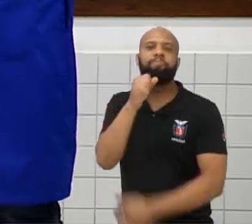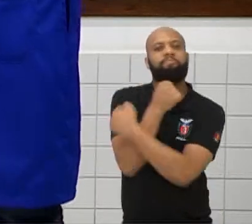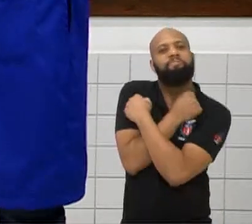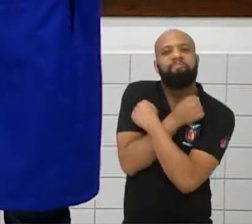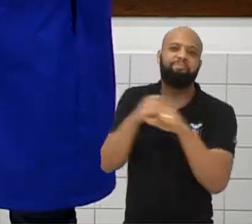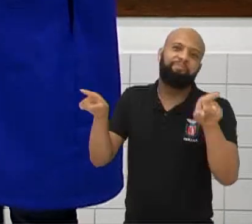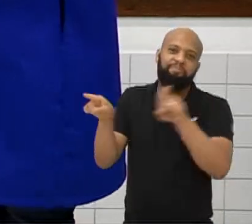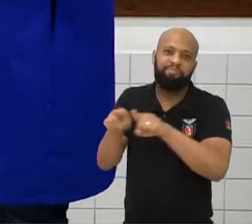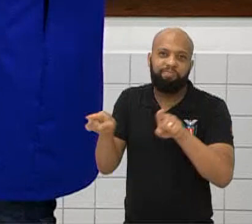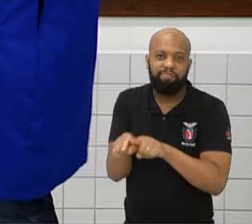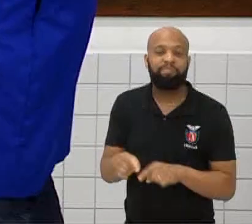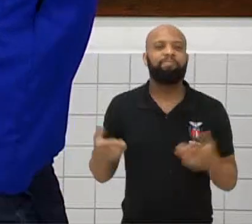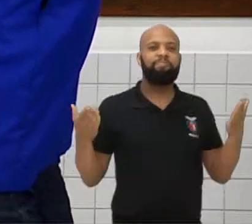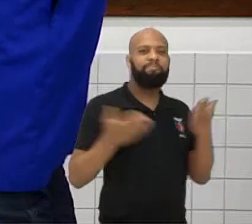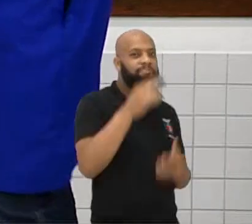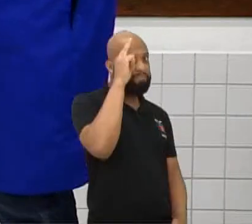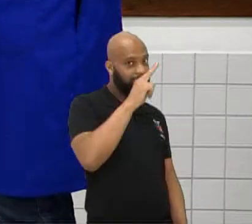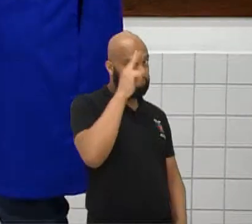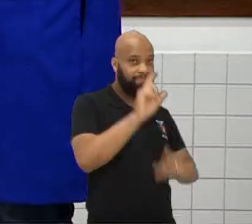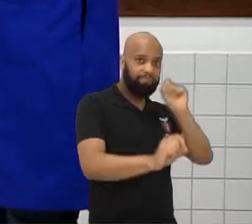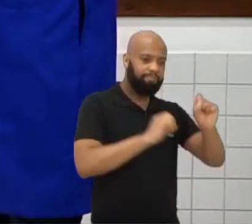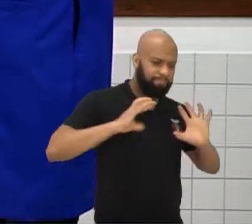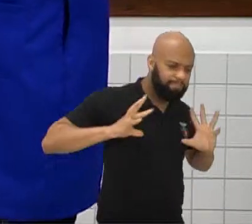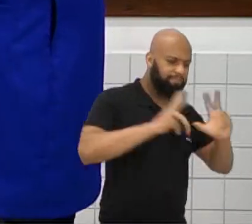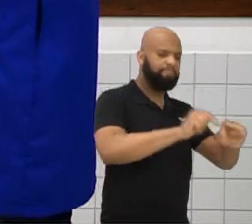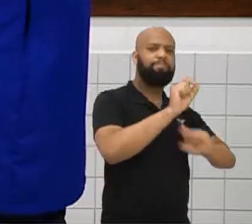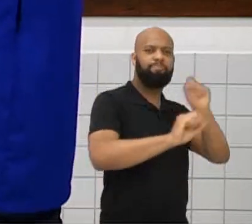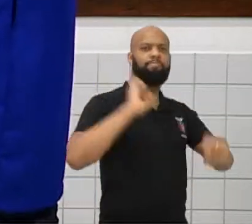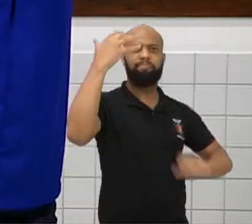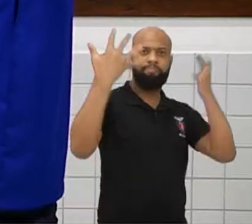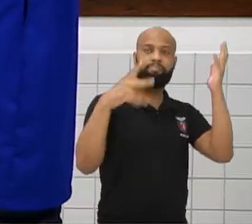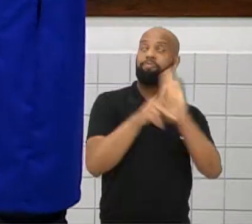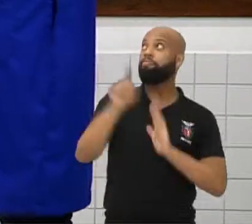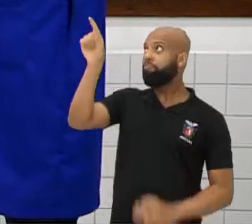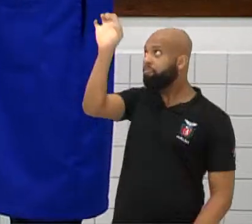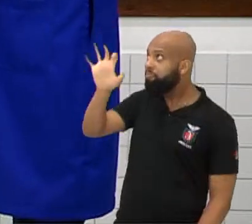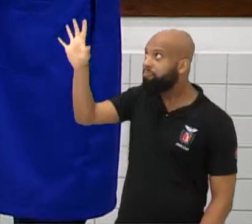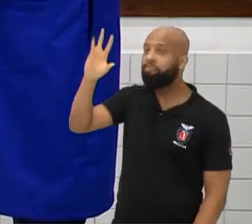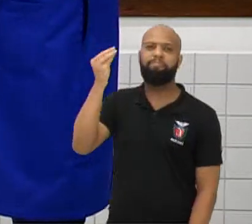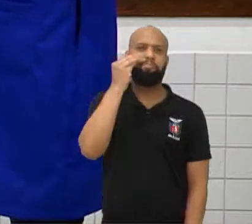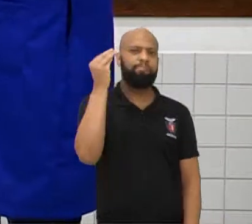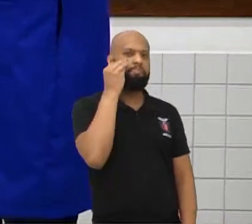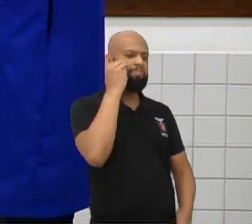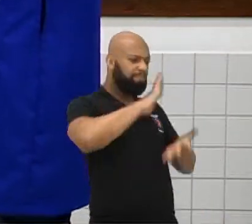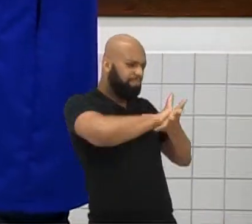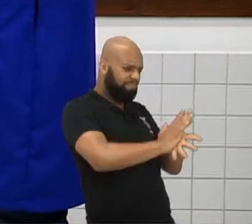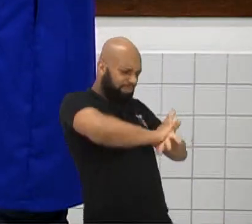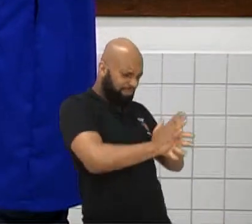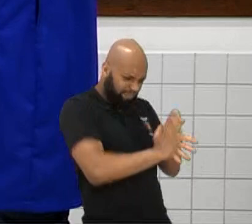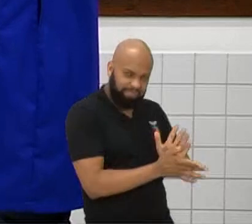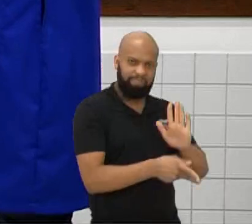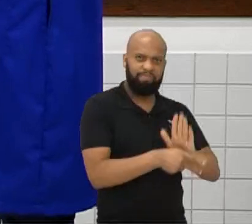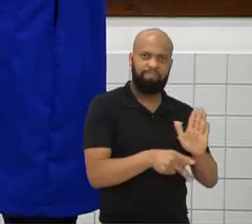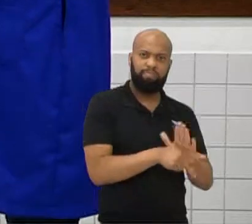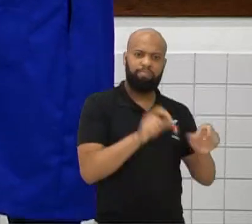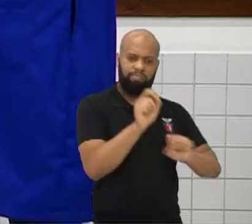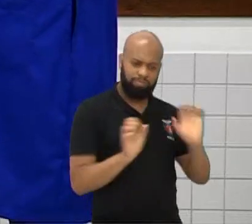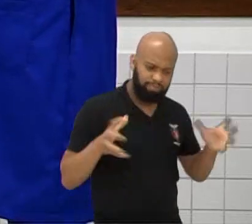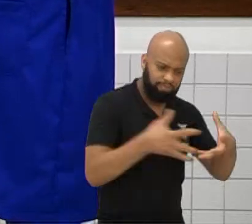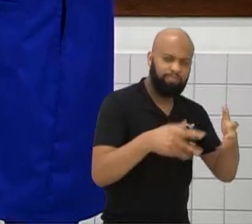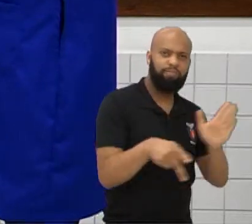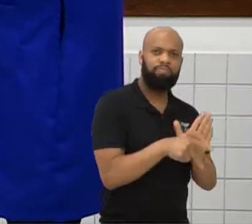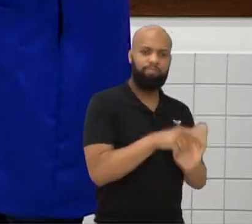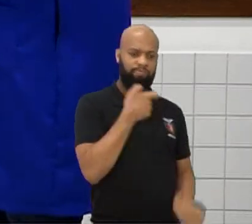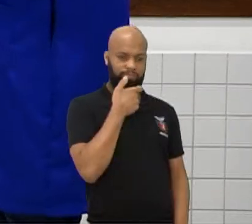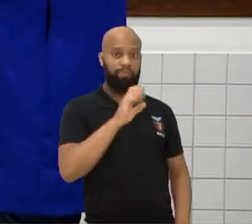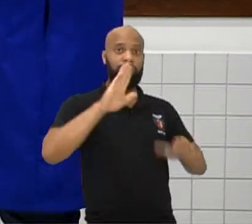abraço, Emerson! Mas vamos relembrar aqui, todos nós, o que aconteceu na Europa. Para tentar derrubar o Império Britânico, Napoleão Bonaparte, em